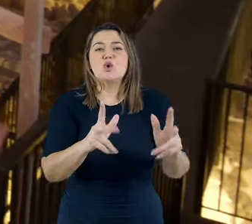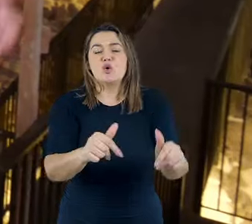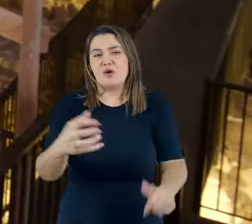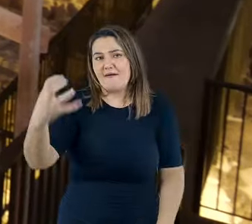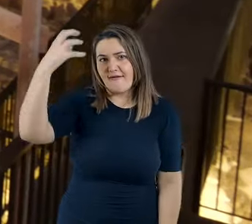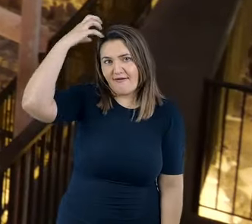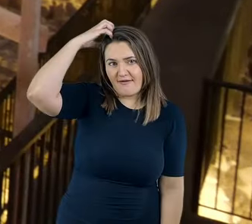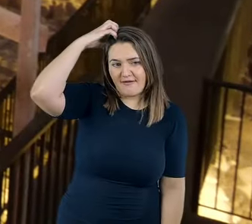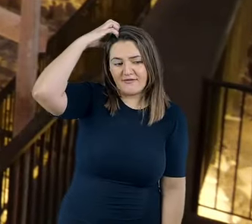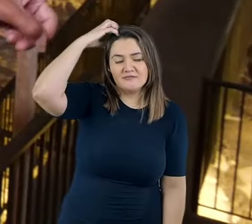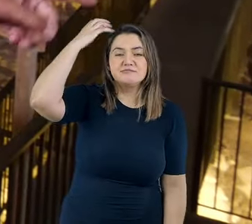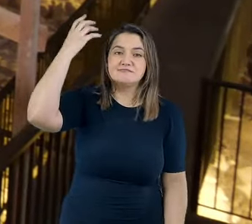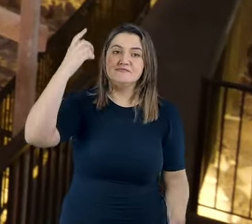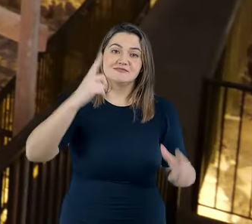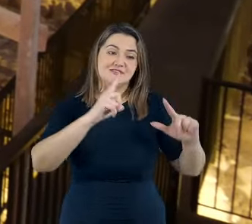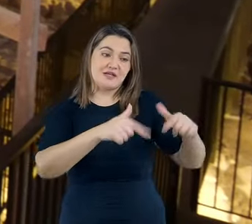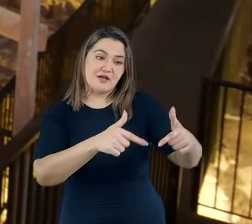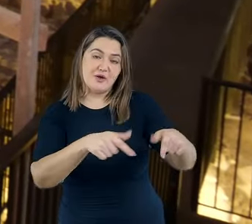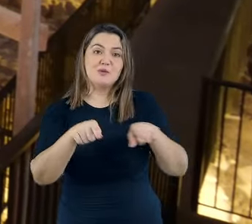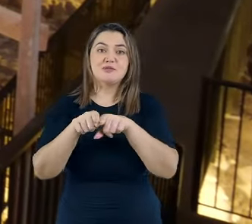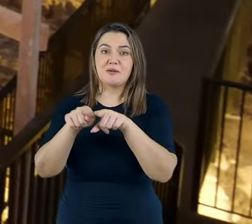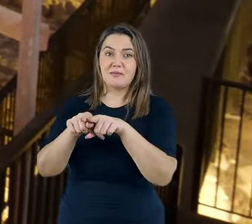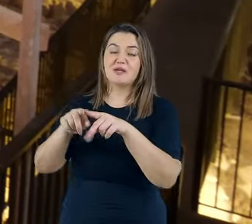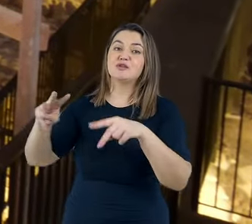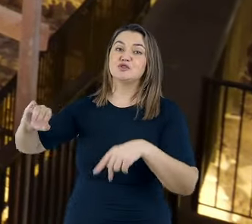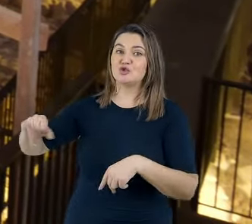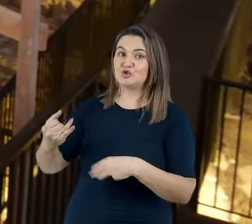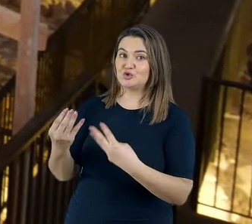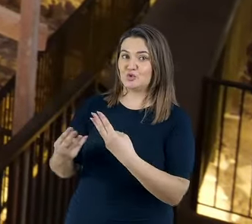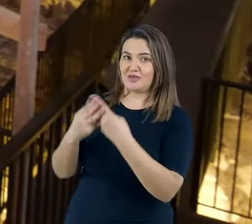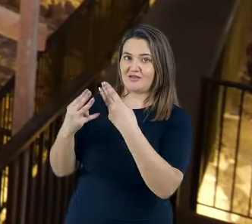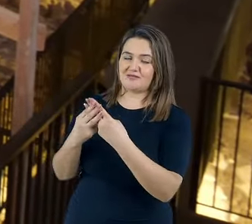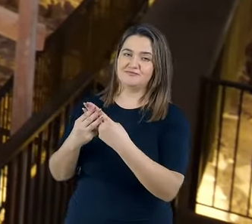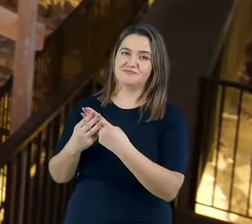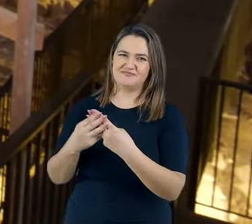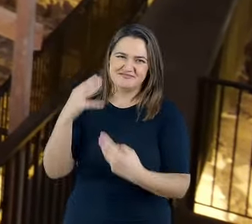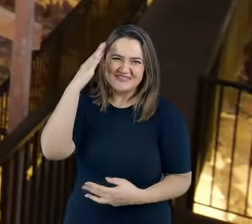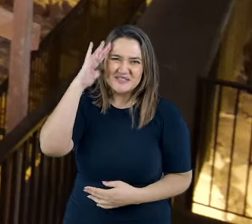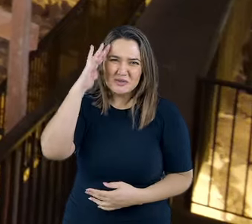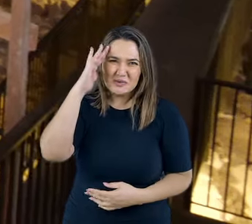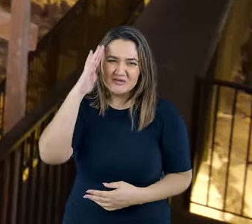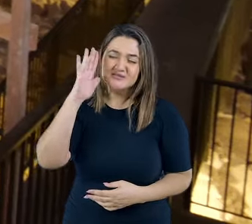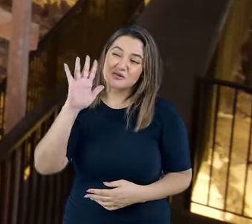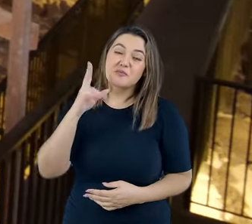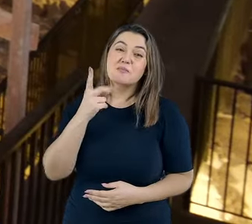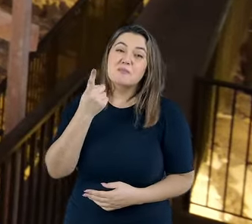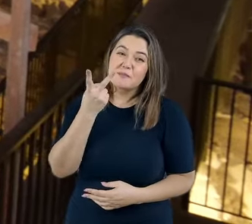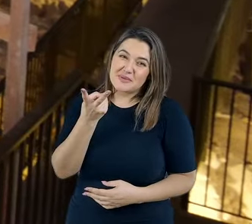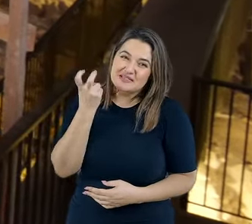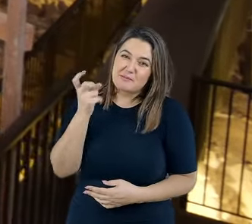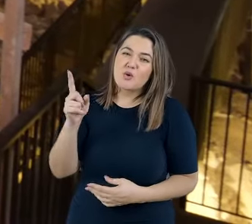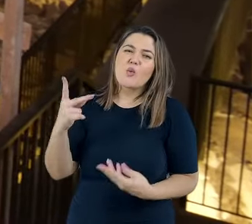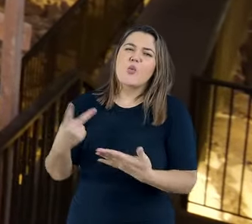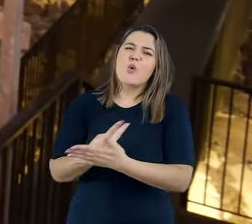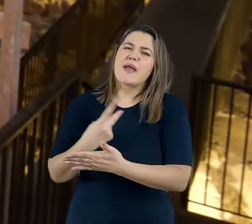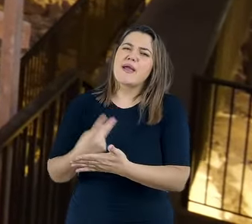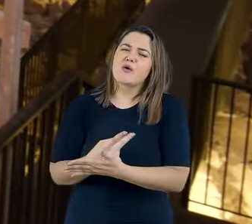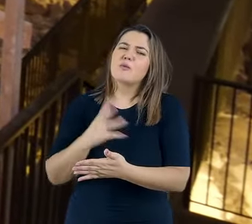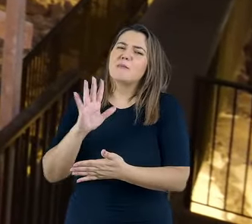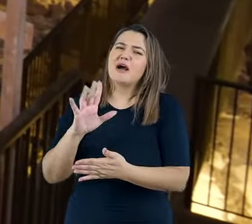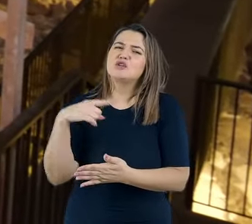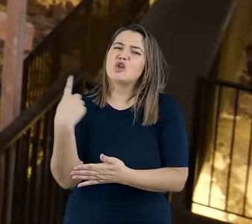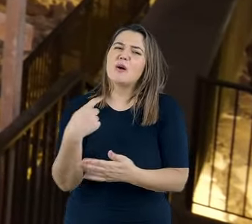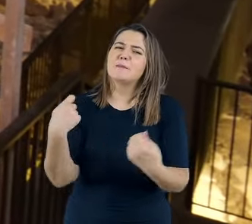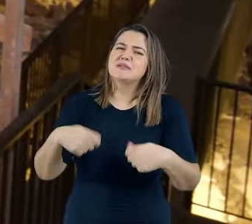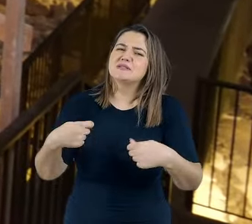os reis de Israel e de Judá. Perceberam? Então vamos pegar este erro deles e tentar usar agora a lupa